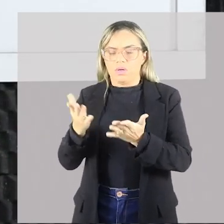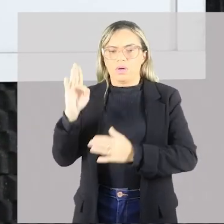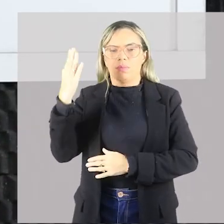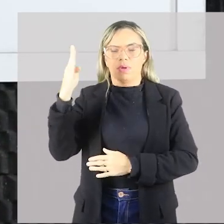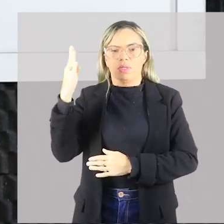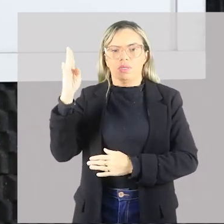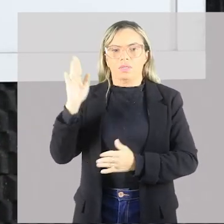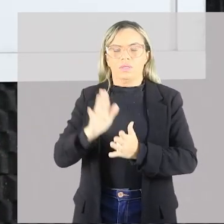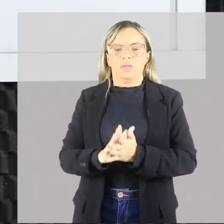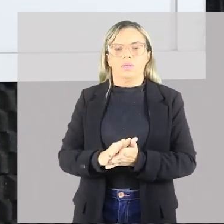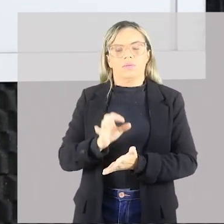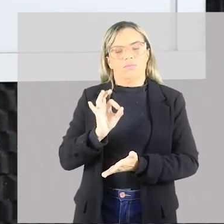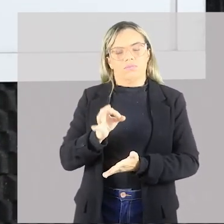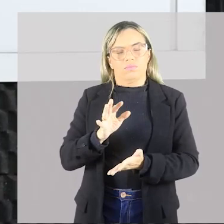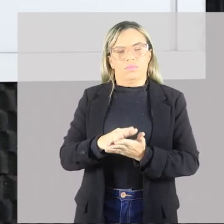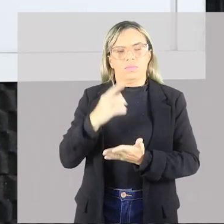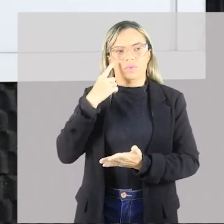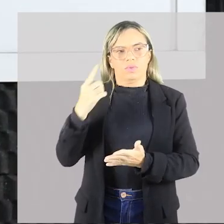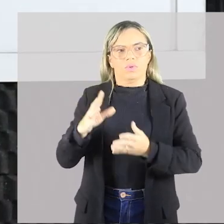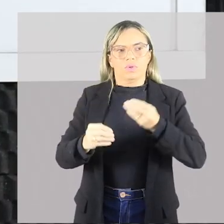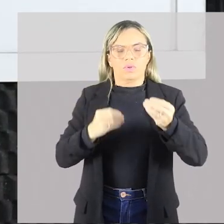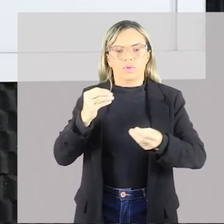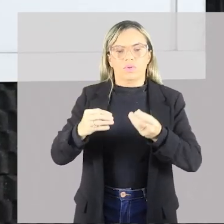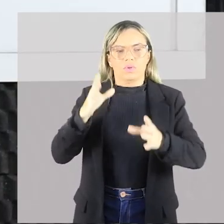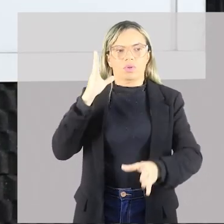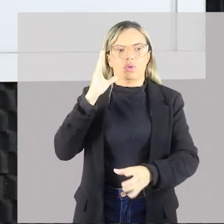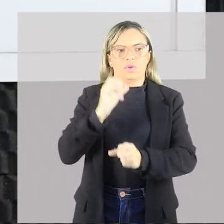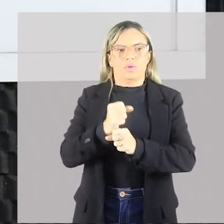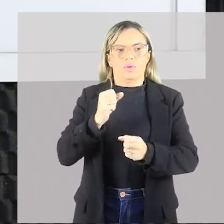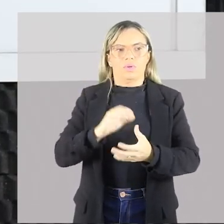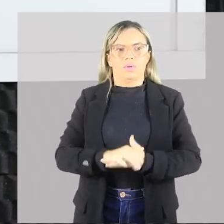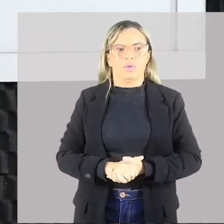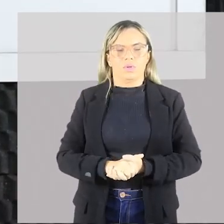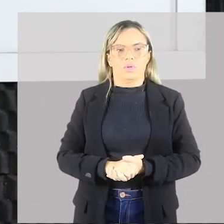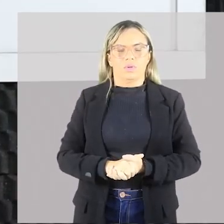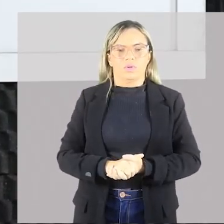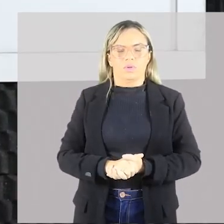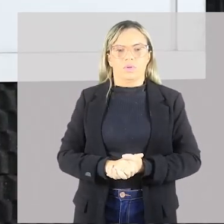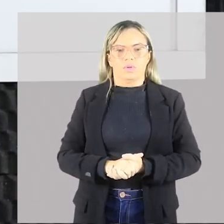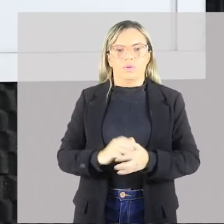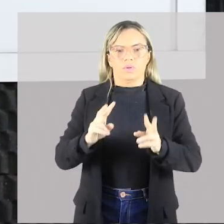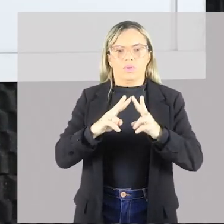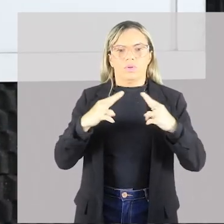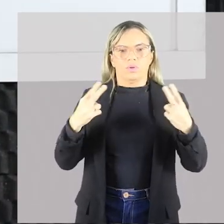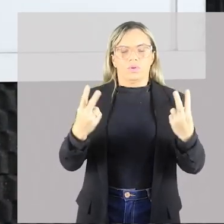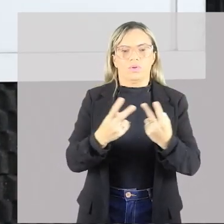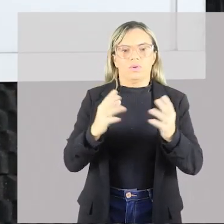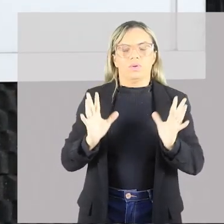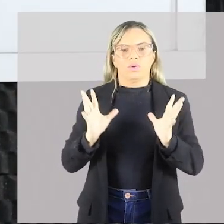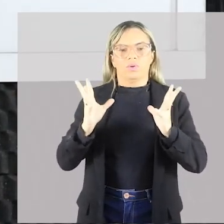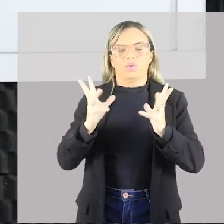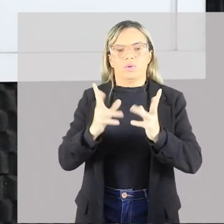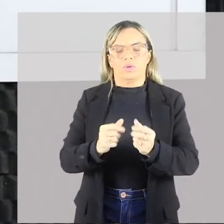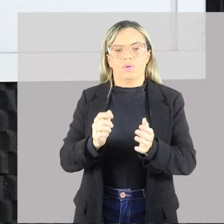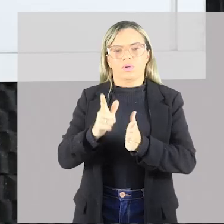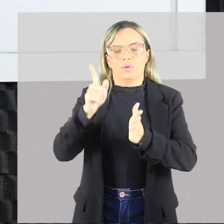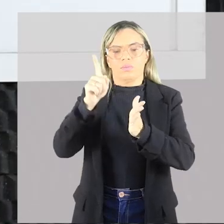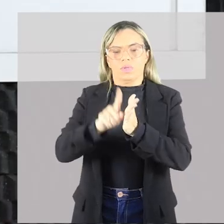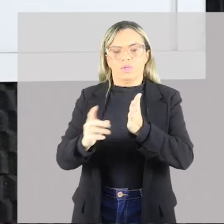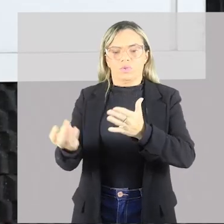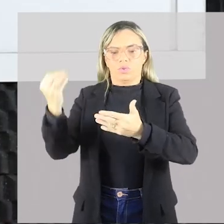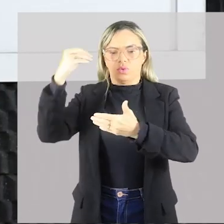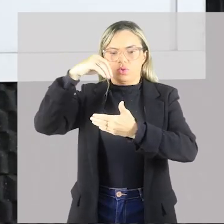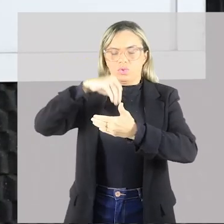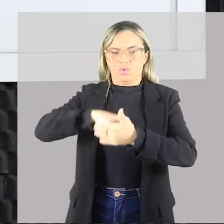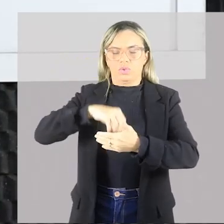madeira? Não é isso? Então, para calcular o volume da madeira, você calcula o volume da caixa toda, menos o volume da parte de dentro.